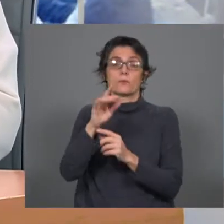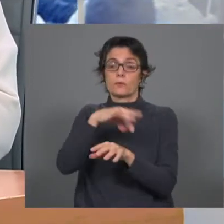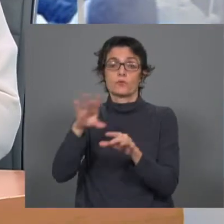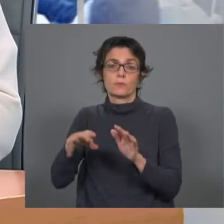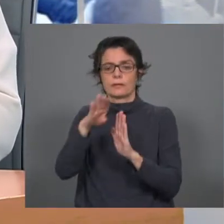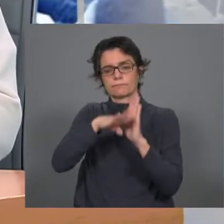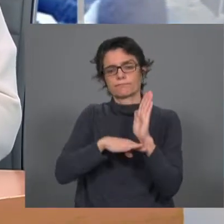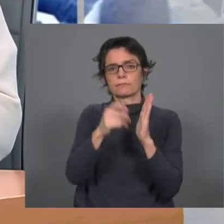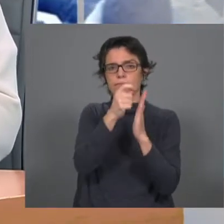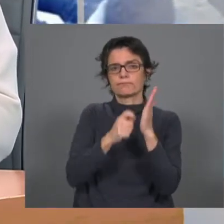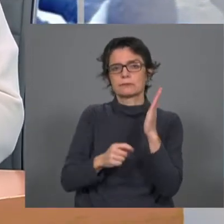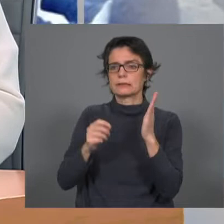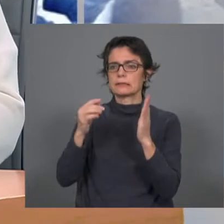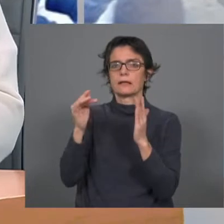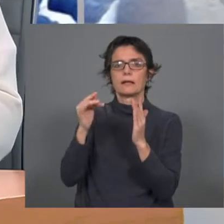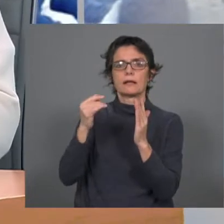os seus